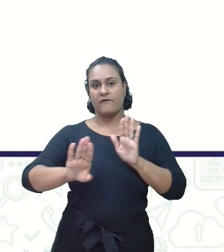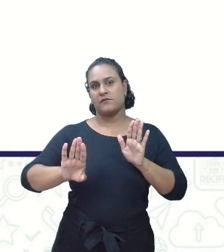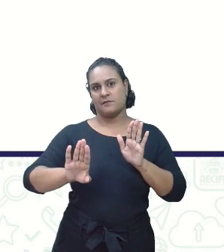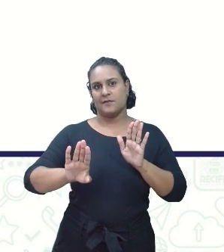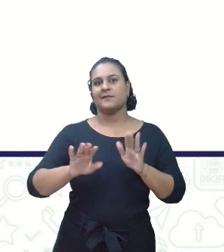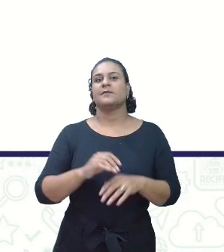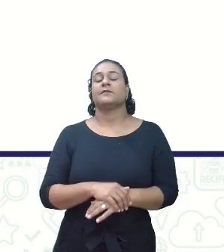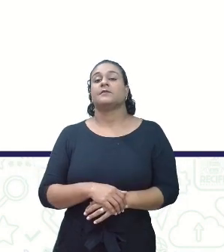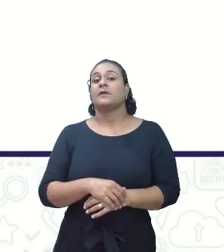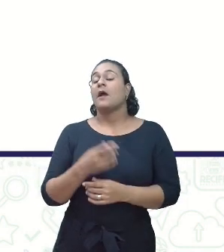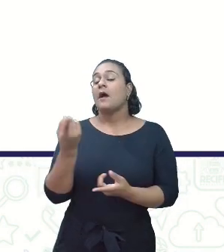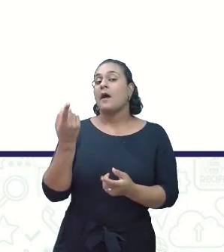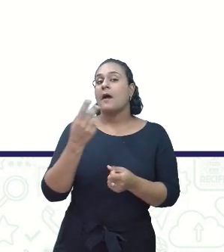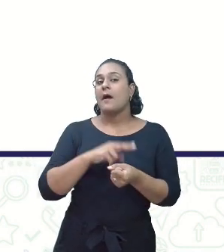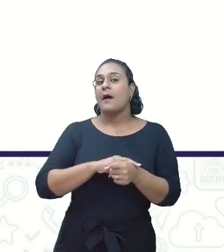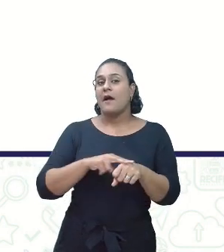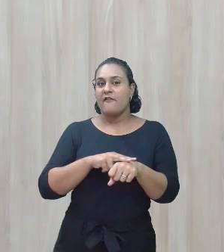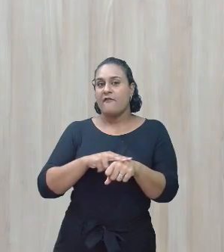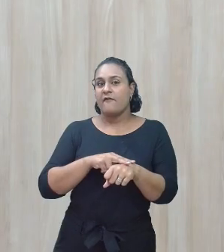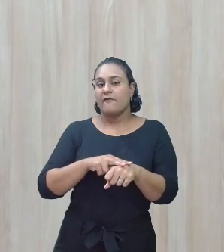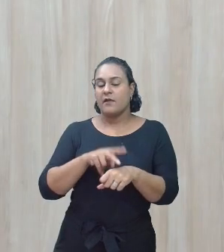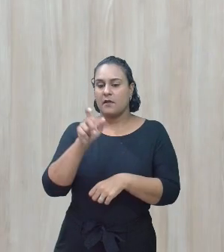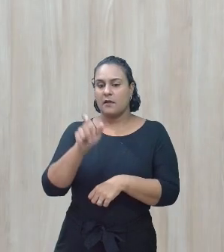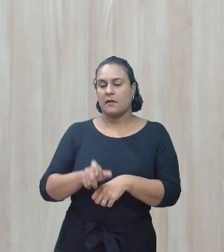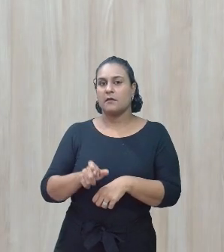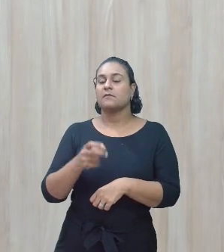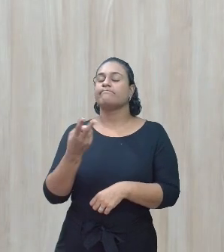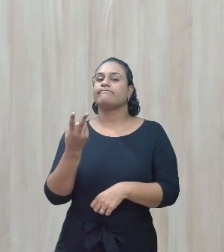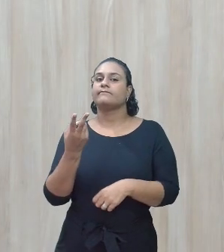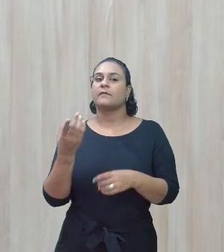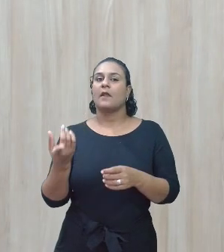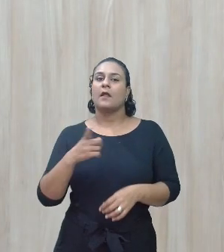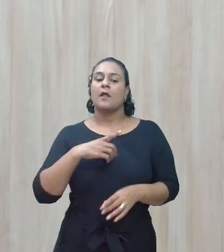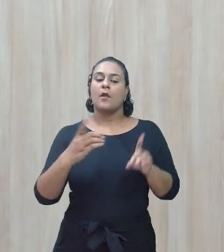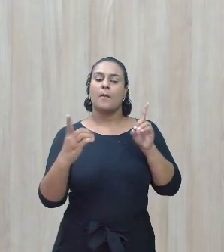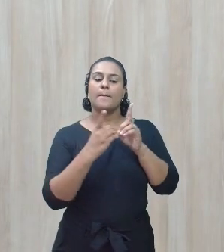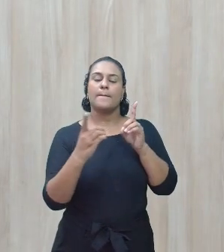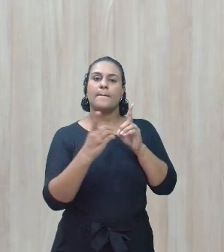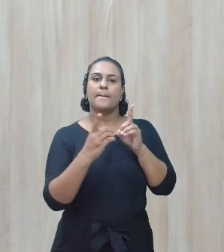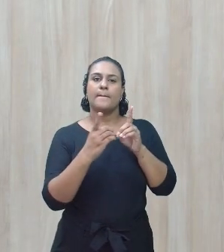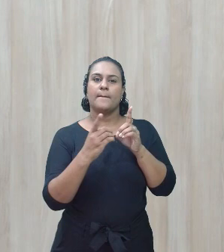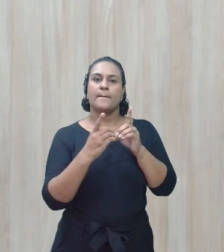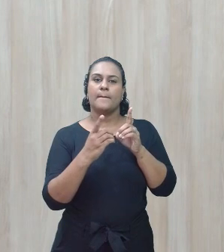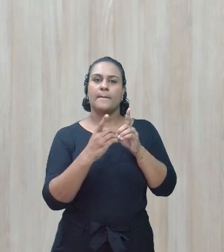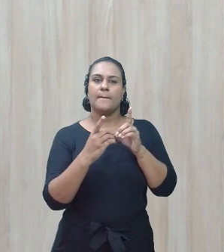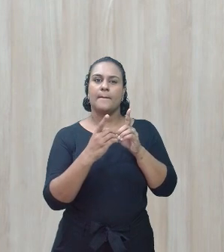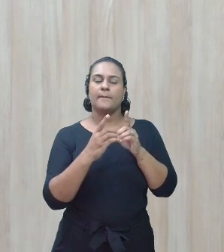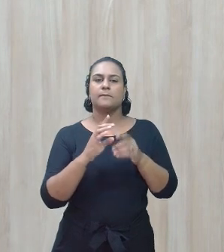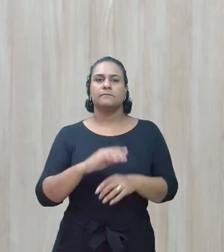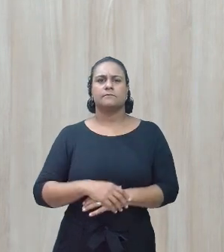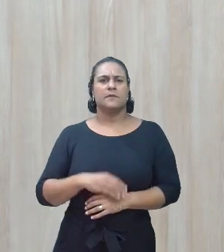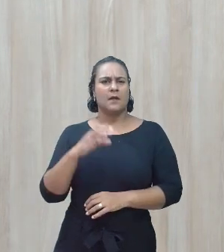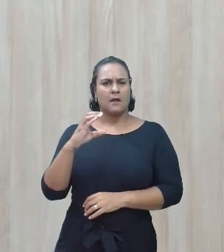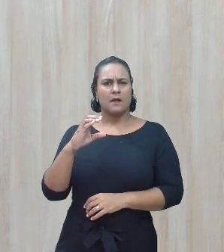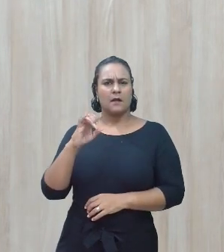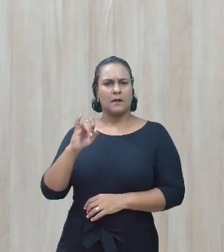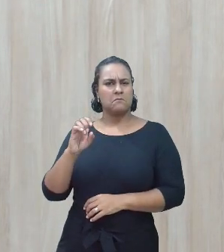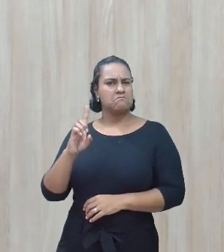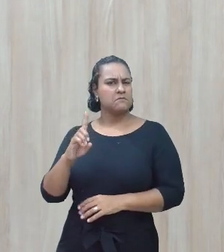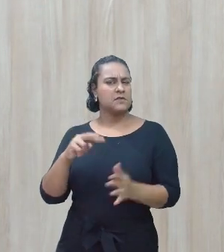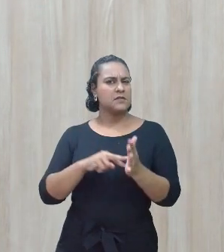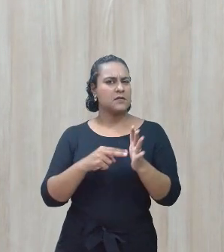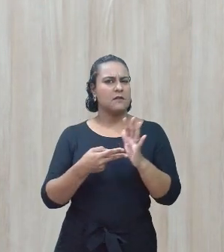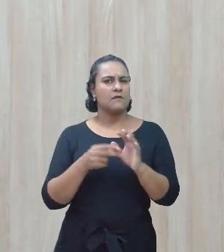A barrinha verde, ela sinaliza os atendimentos realizados de acordo com o CID. O que é CID, né? É o